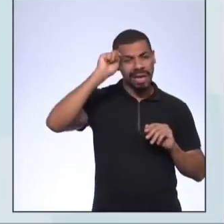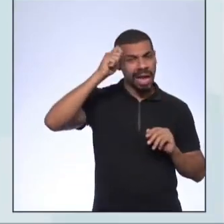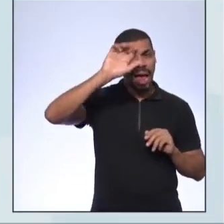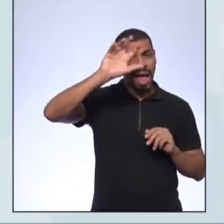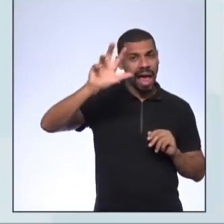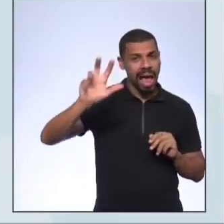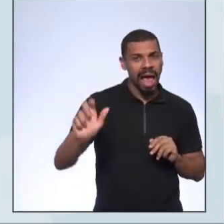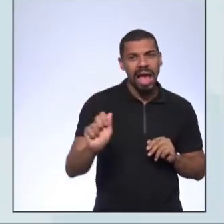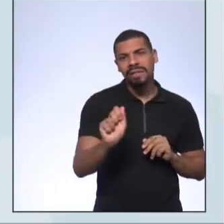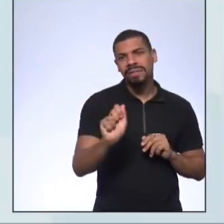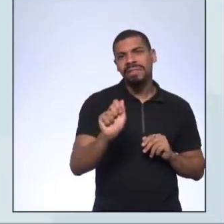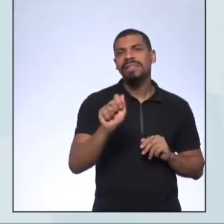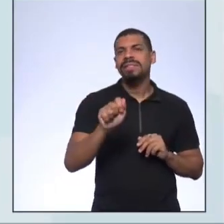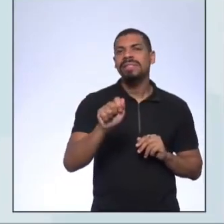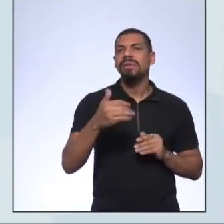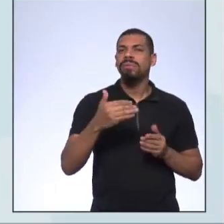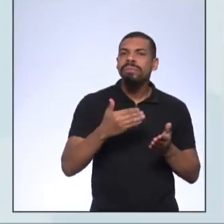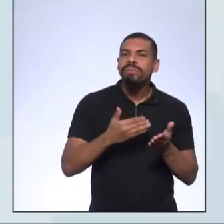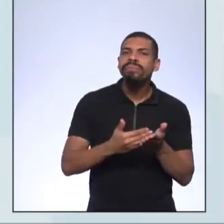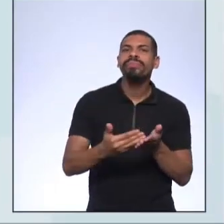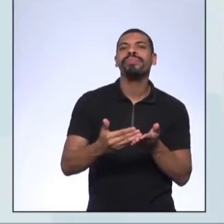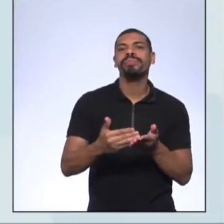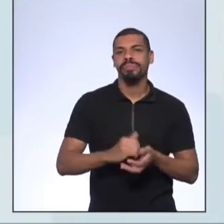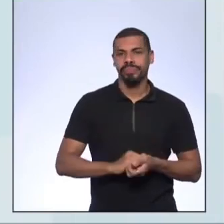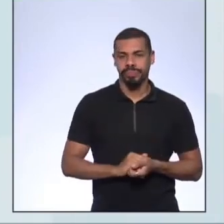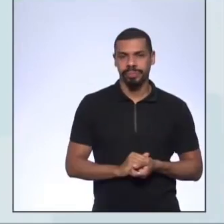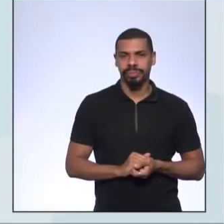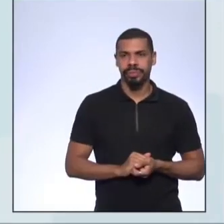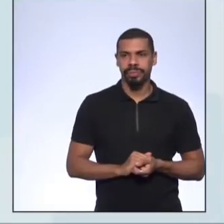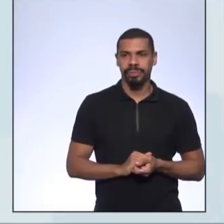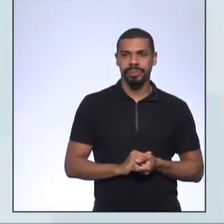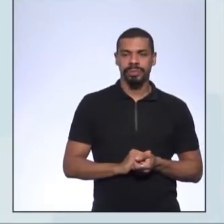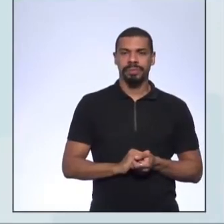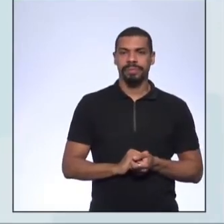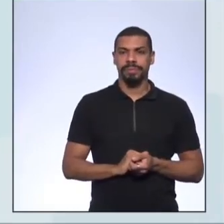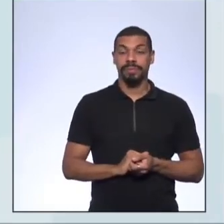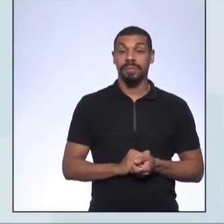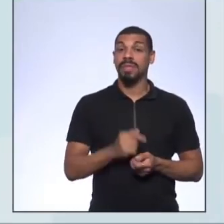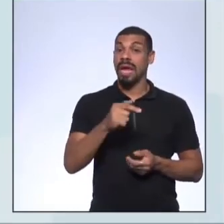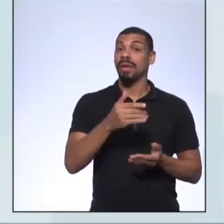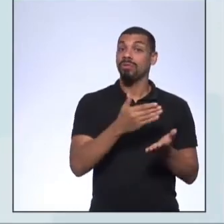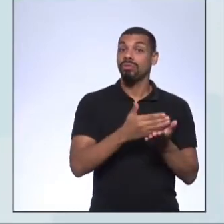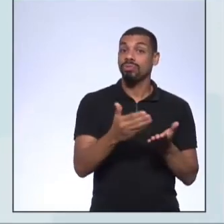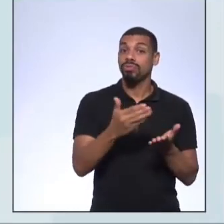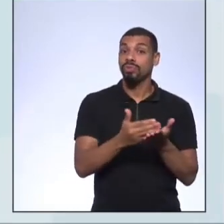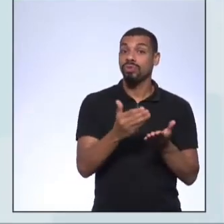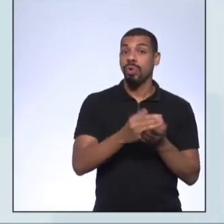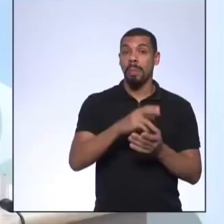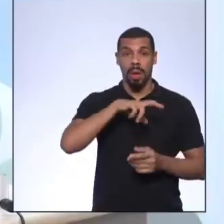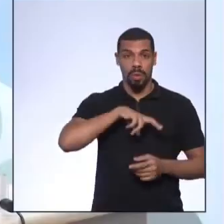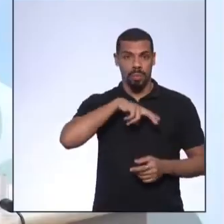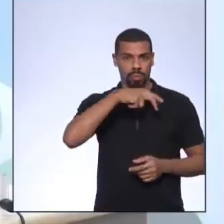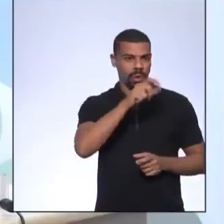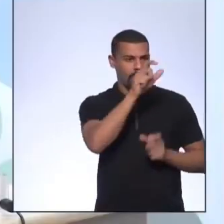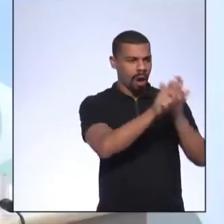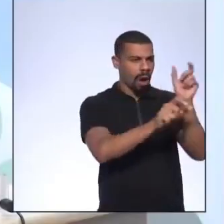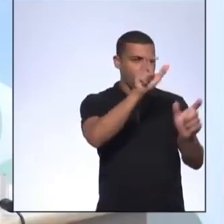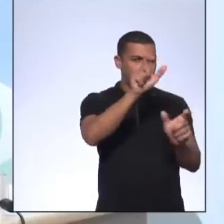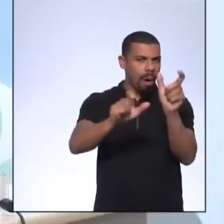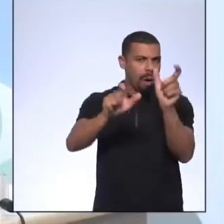das feitorias que o tráfico negreiro começou. Tá? Então, para o português, né,